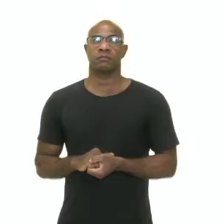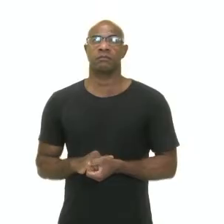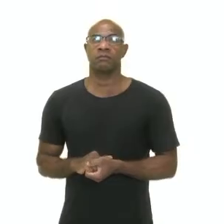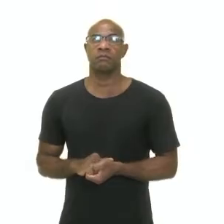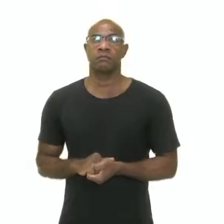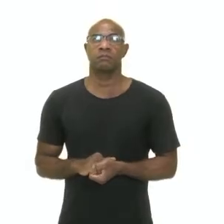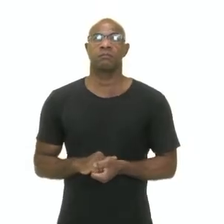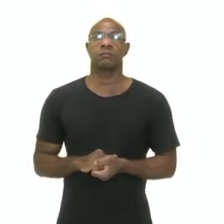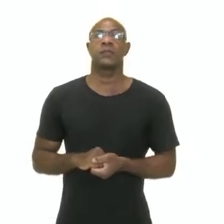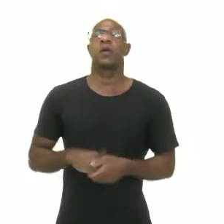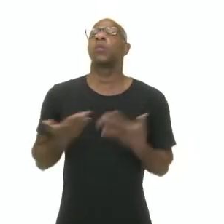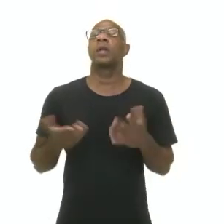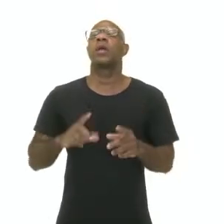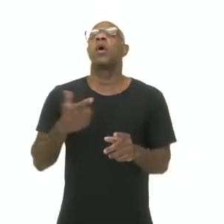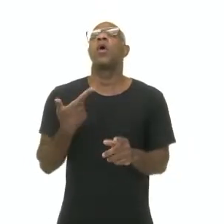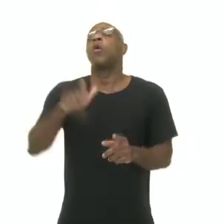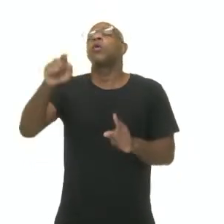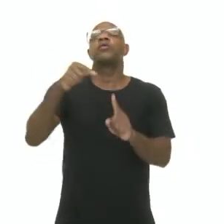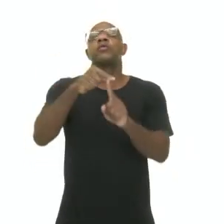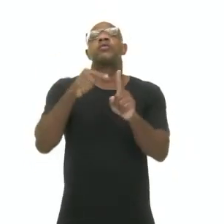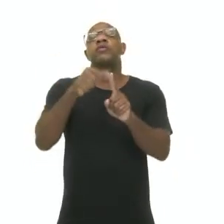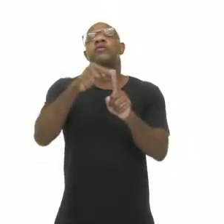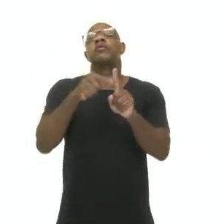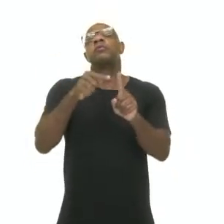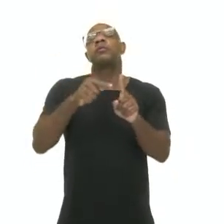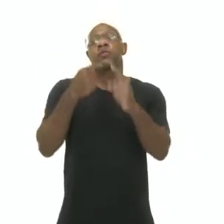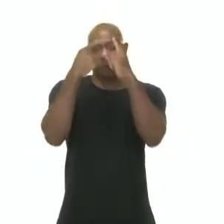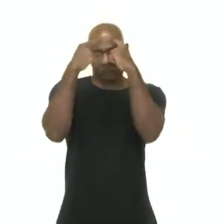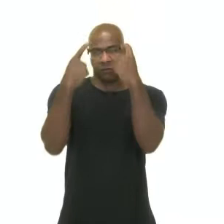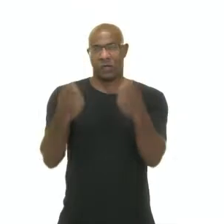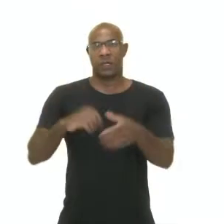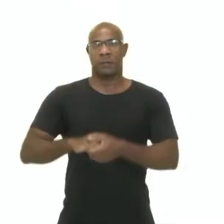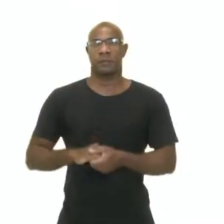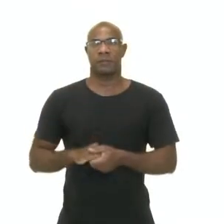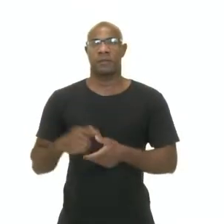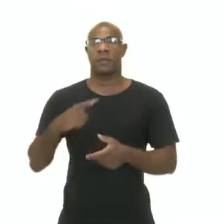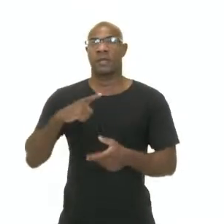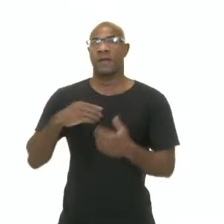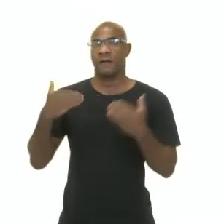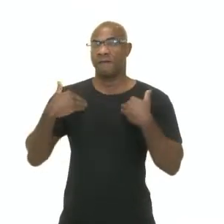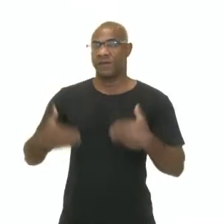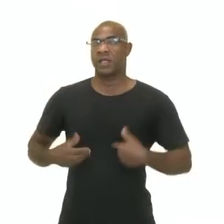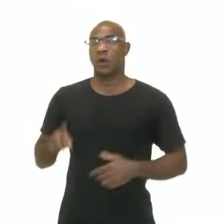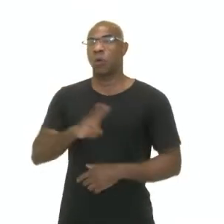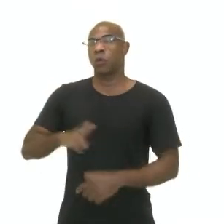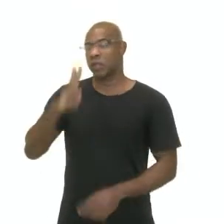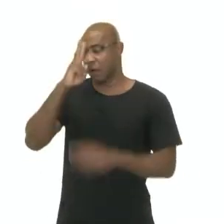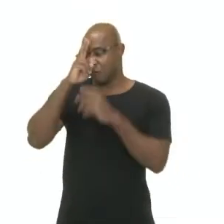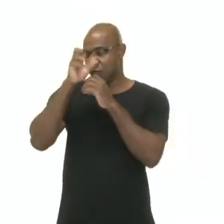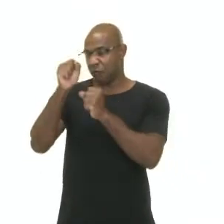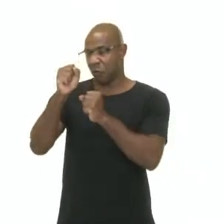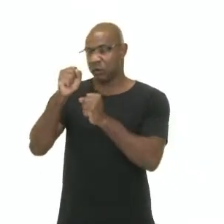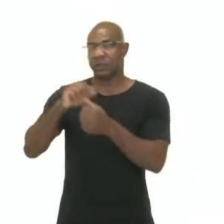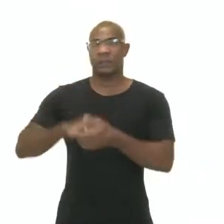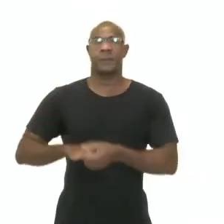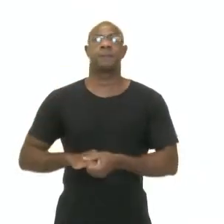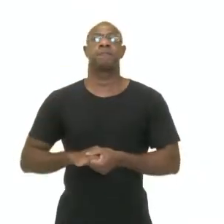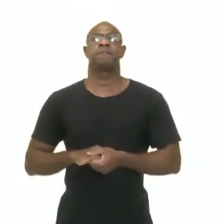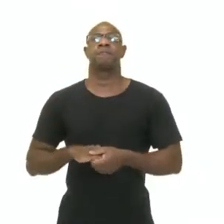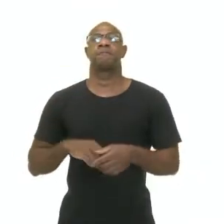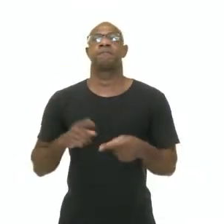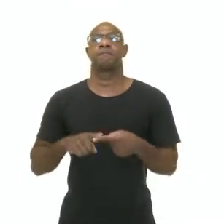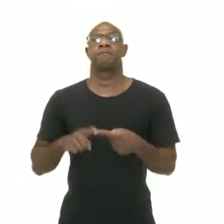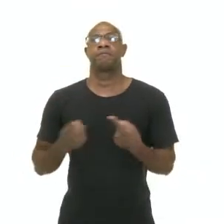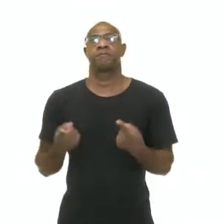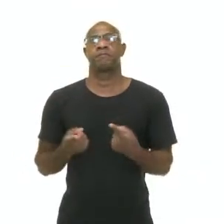E quais são as outras formas de violência? Violência física, o uso da força, não é única, na verdade. Quando a